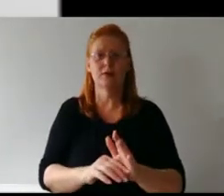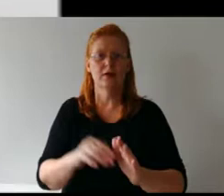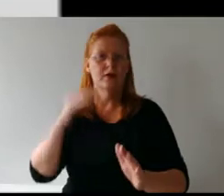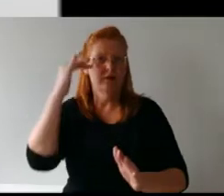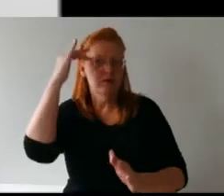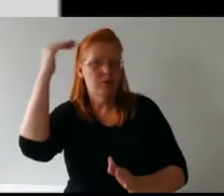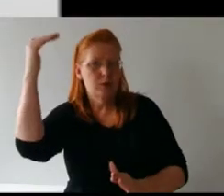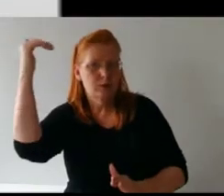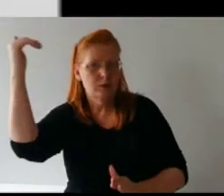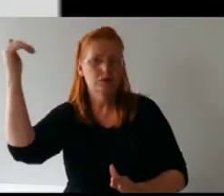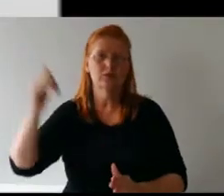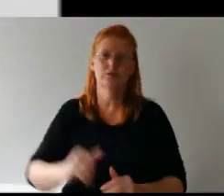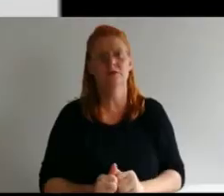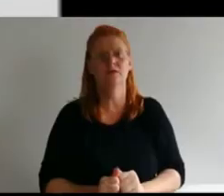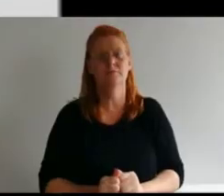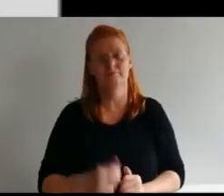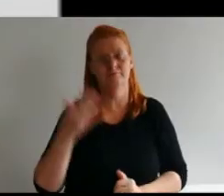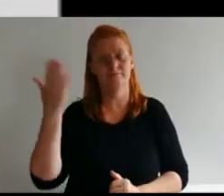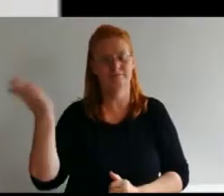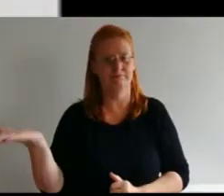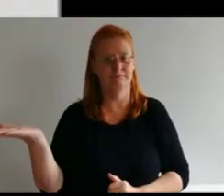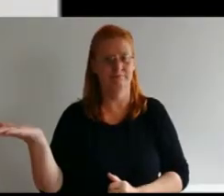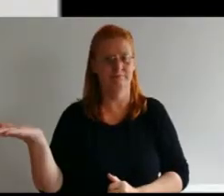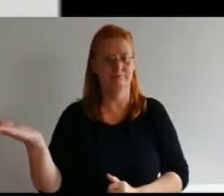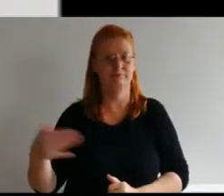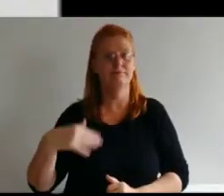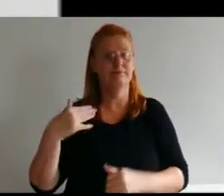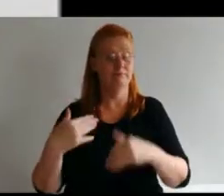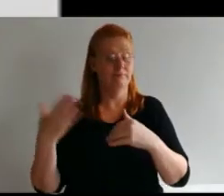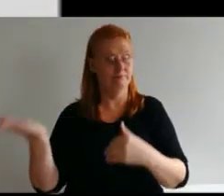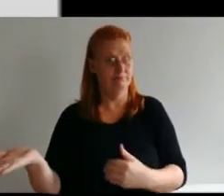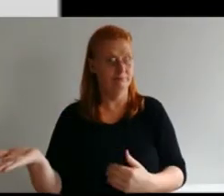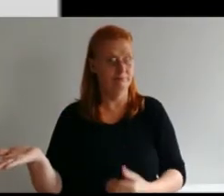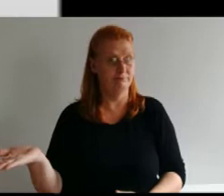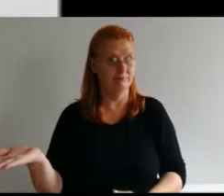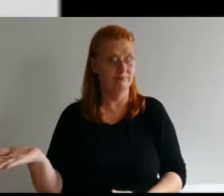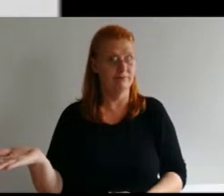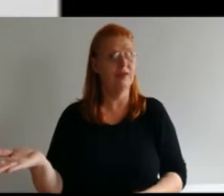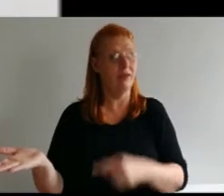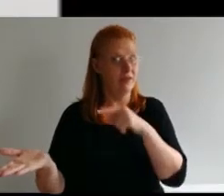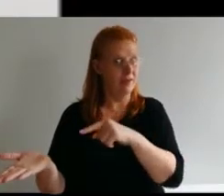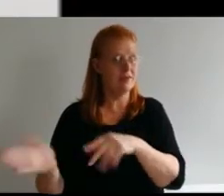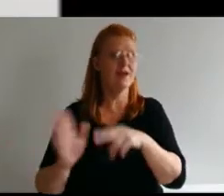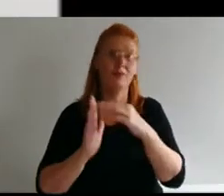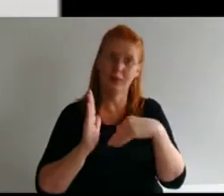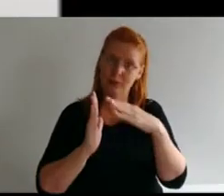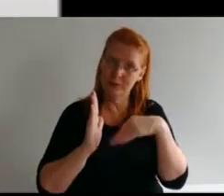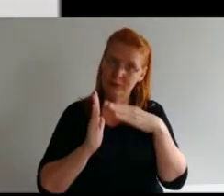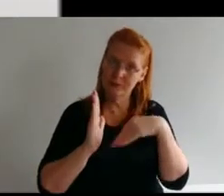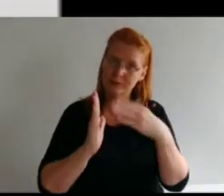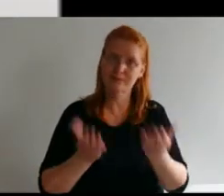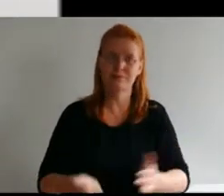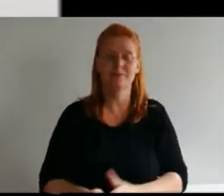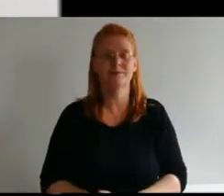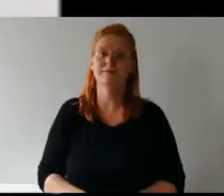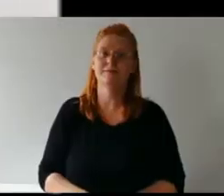de intelectuais e artistas, como Kafka e Francis Bacon,